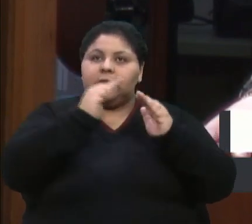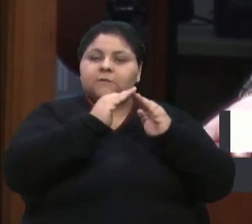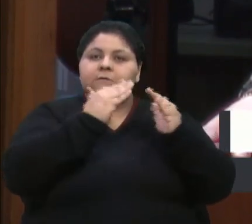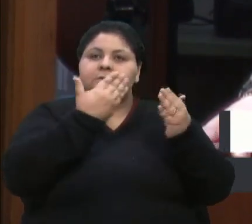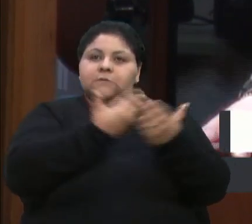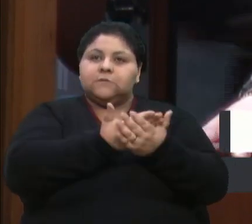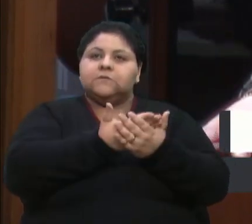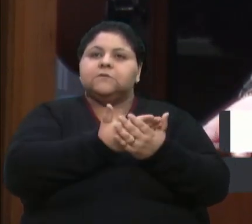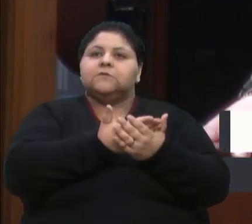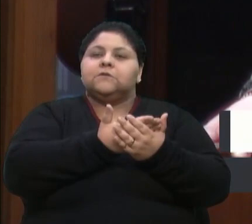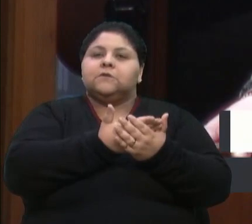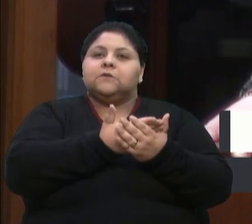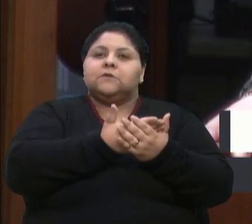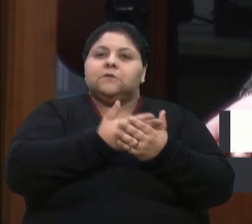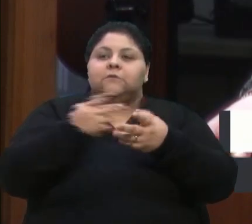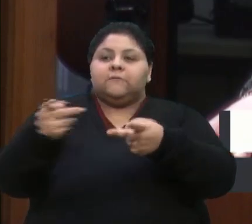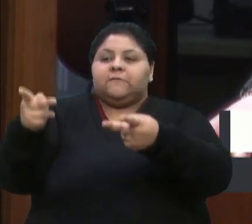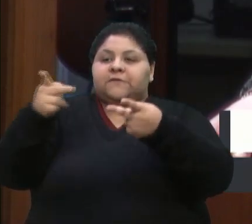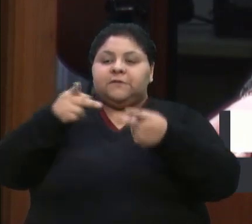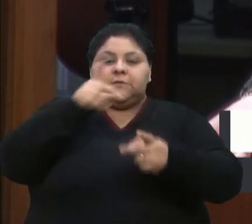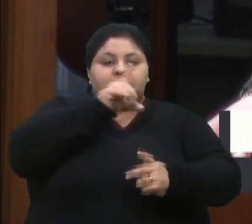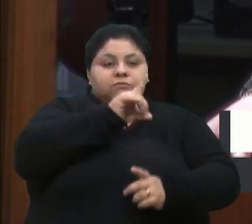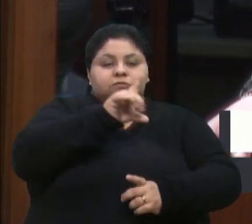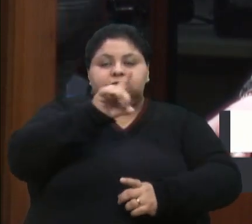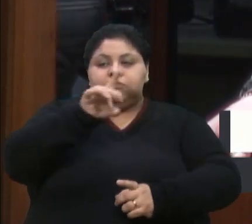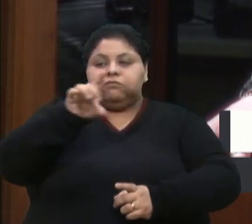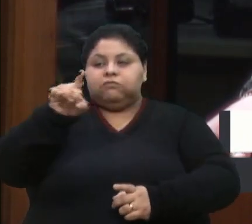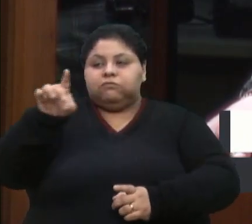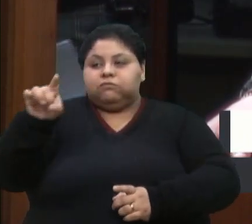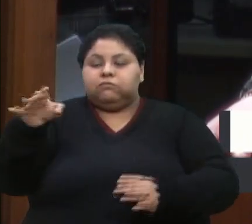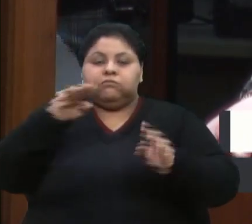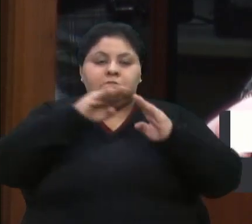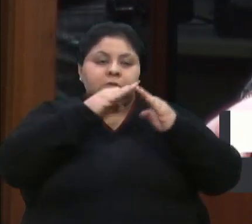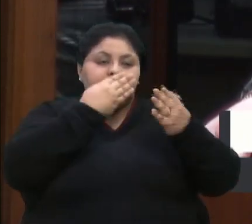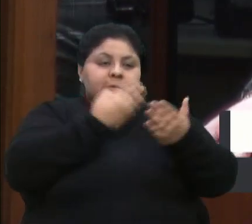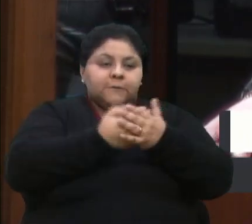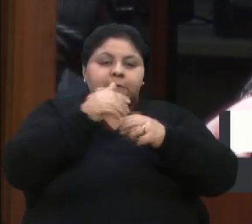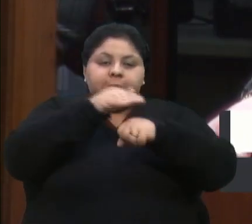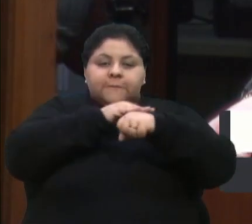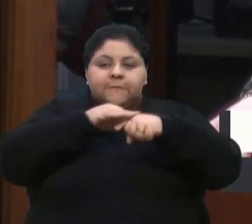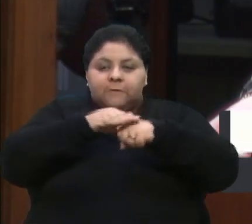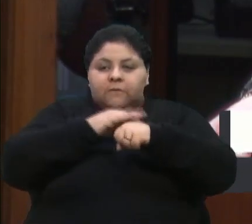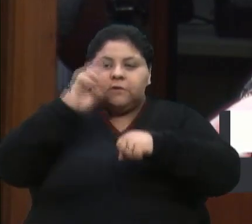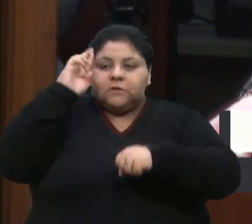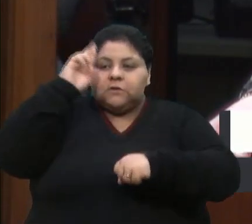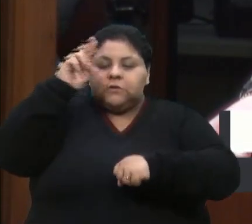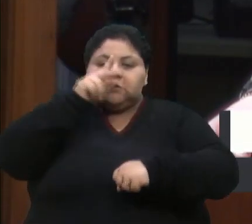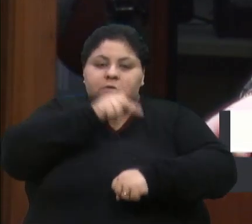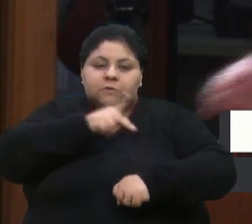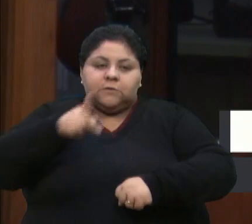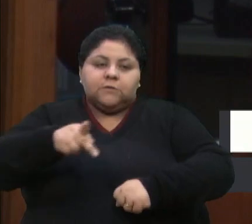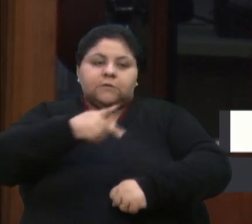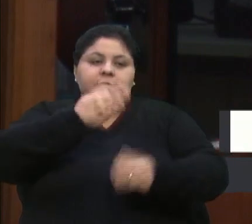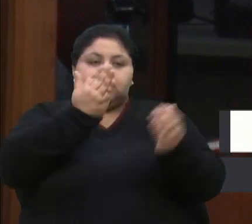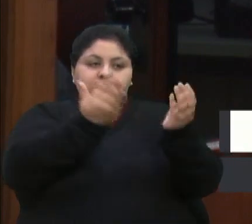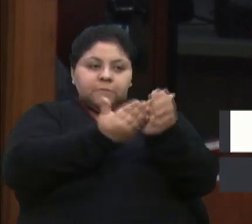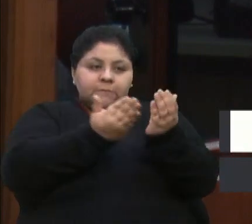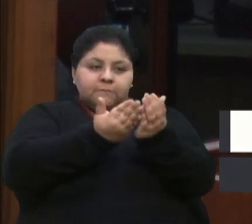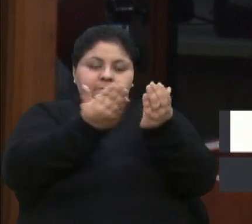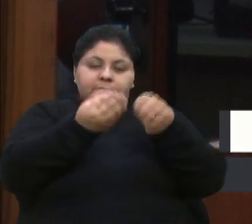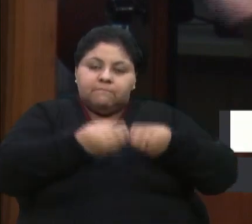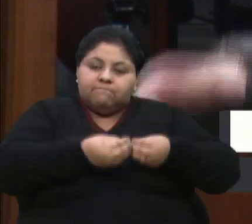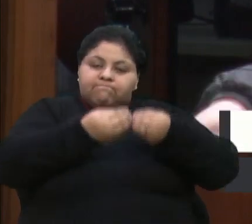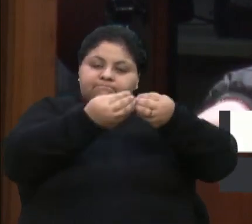passar de escola em escola, conversando com a direção, com os professores, com os alunos, entregar um